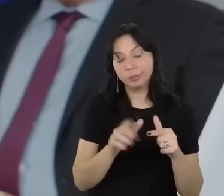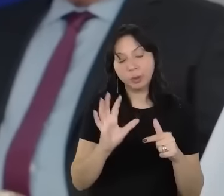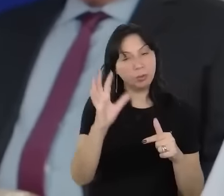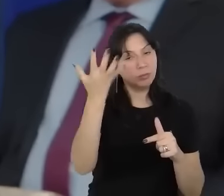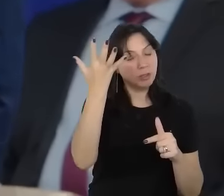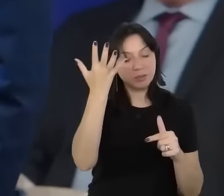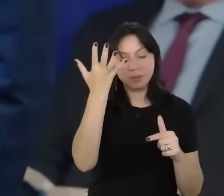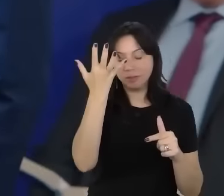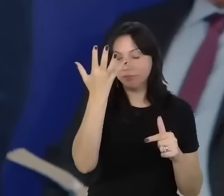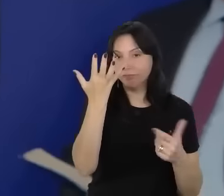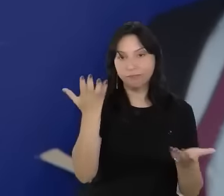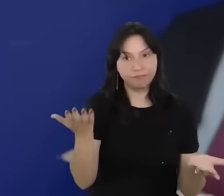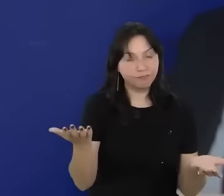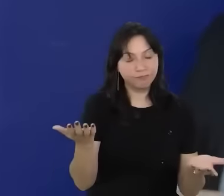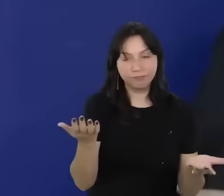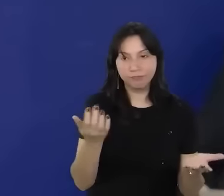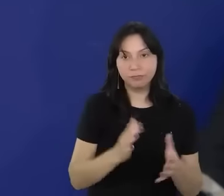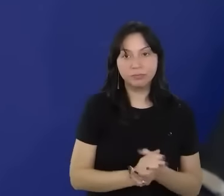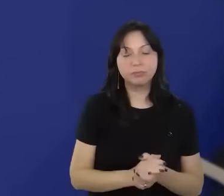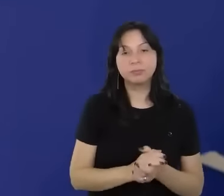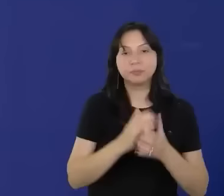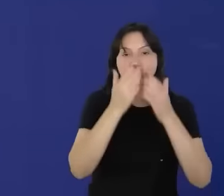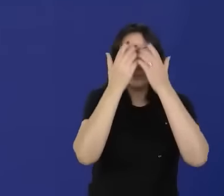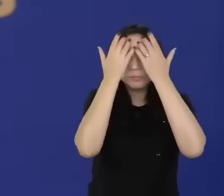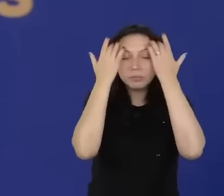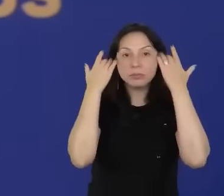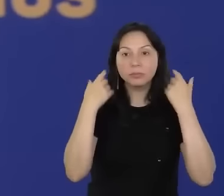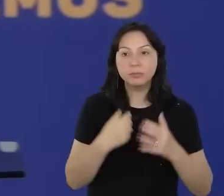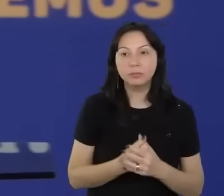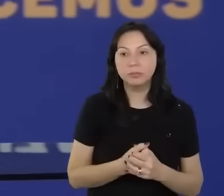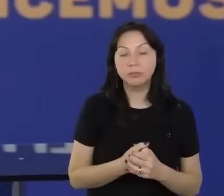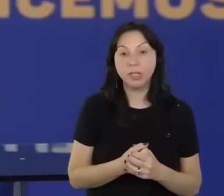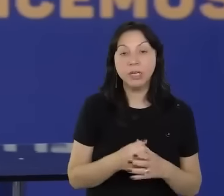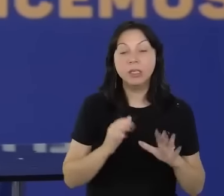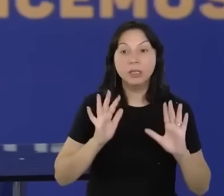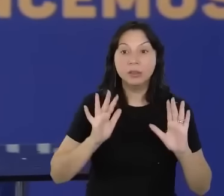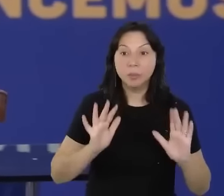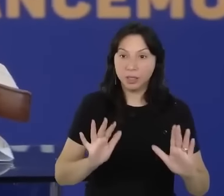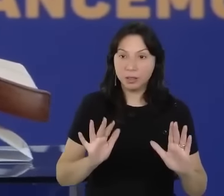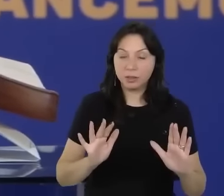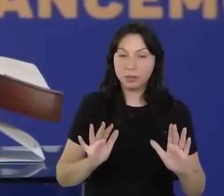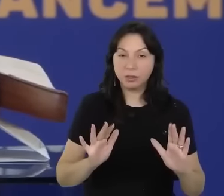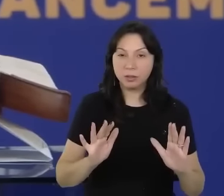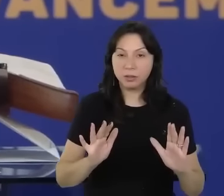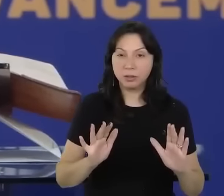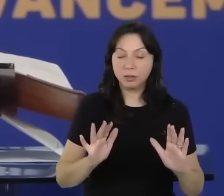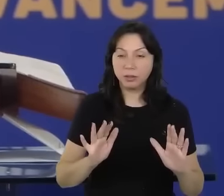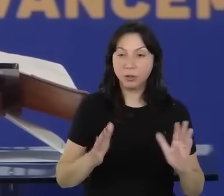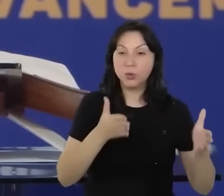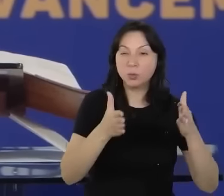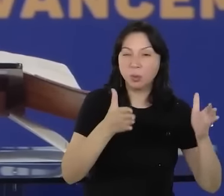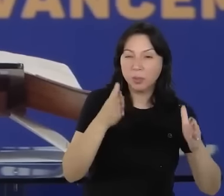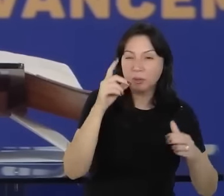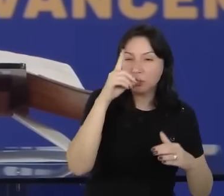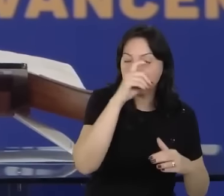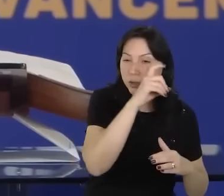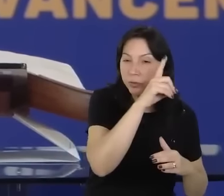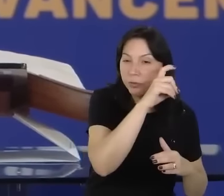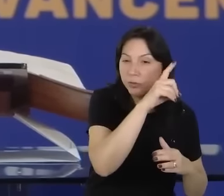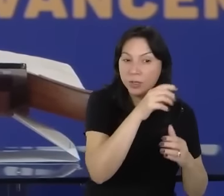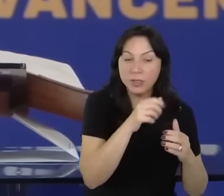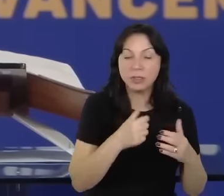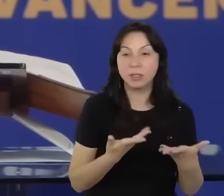imprevisivelmente mas mais do que isso nestas horas nós também perdemos a capacidade de gerenciar